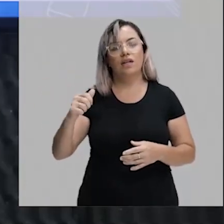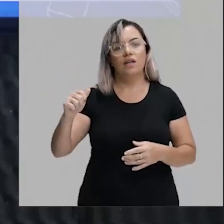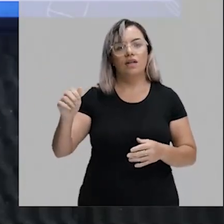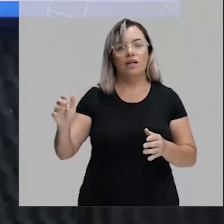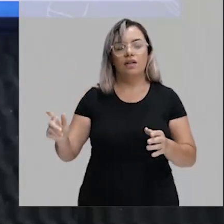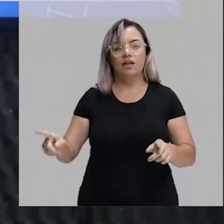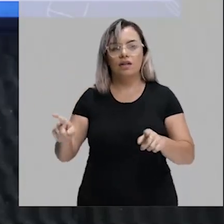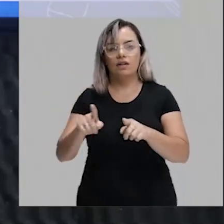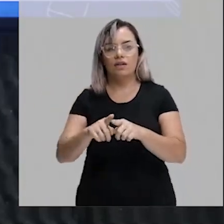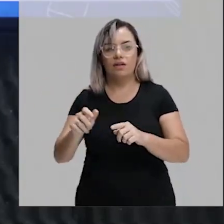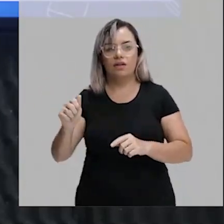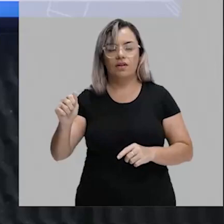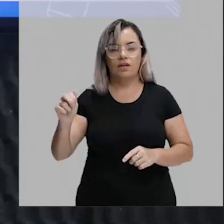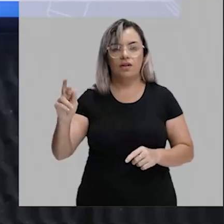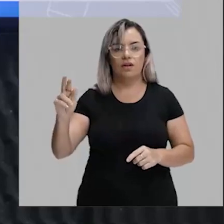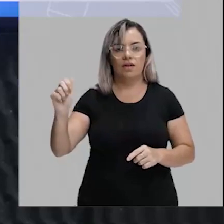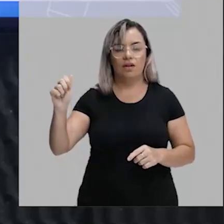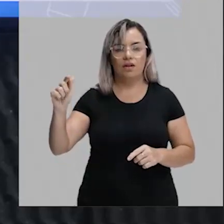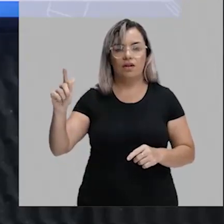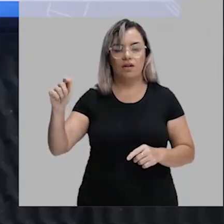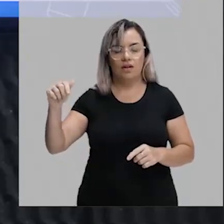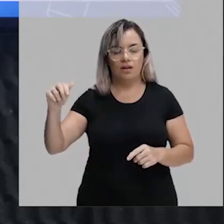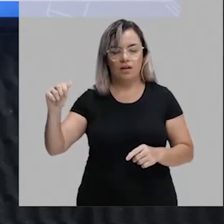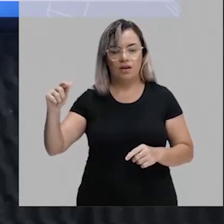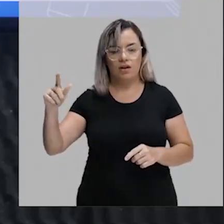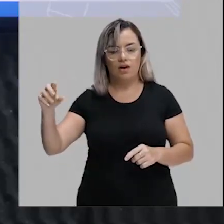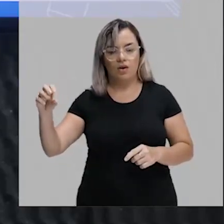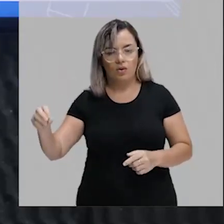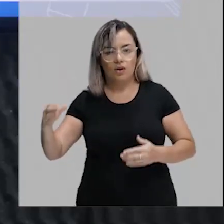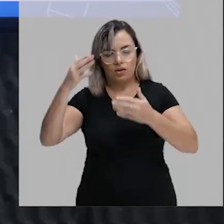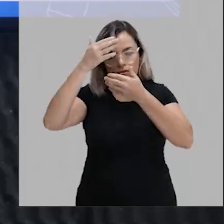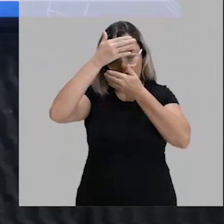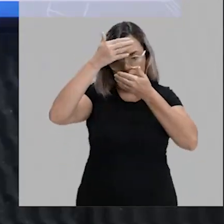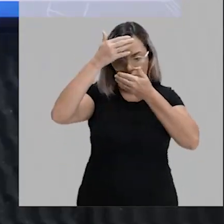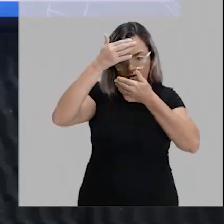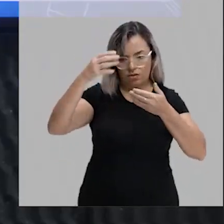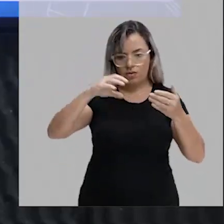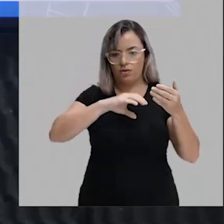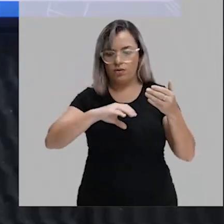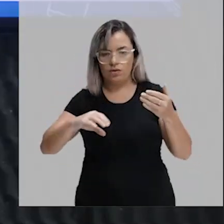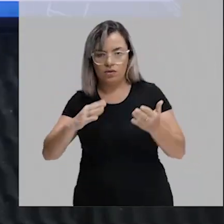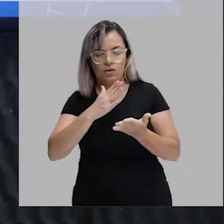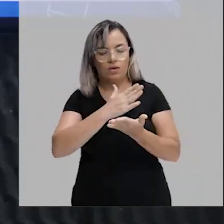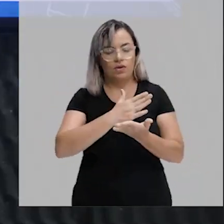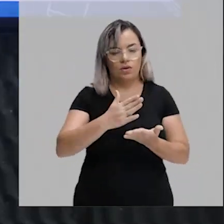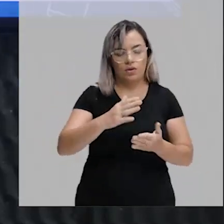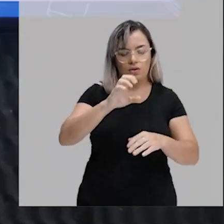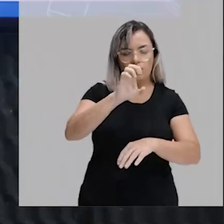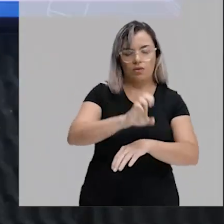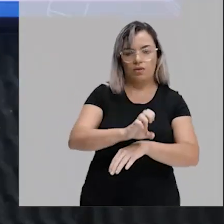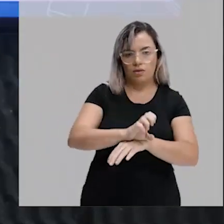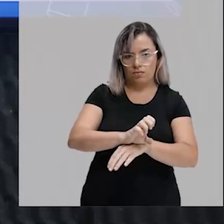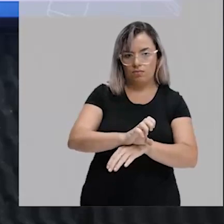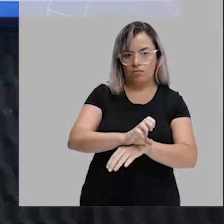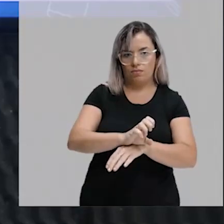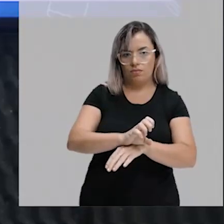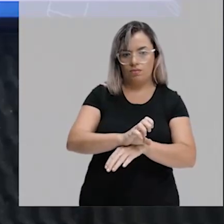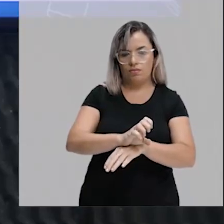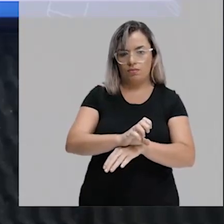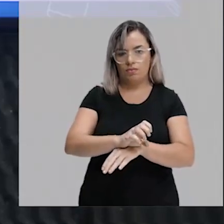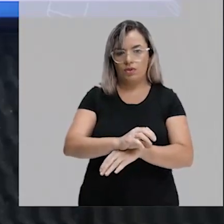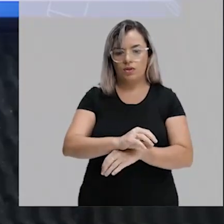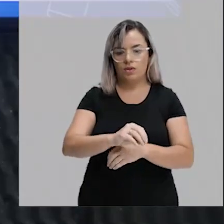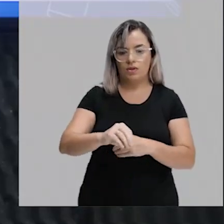e muçulmanos, vão ser importantes para a formação do Estado espanhol. A partir daí você vê um Estado que vai se envolver